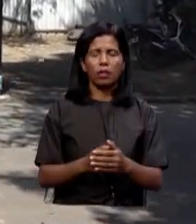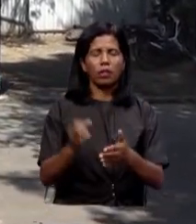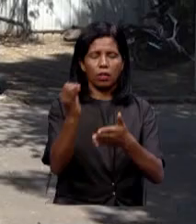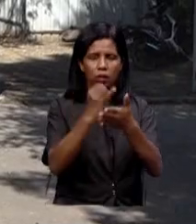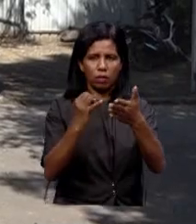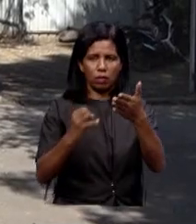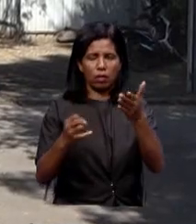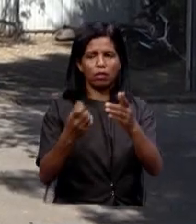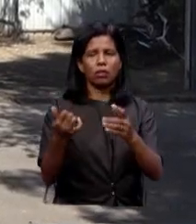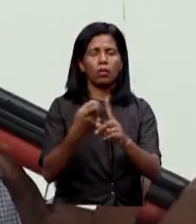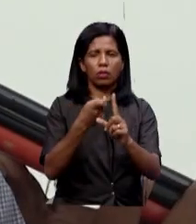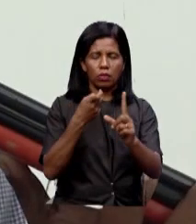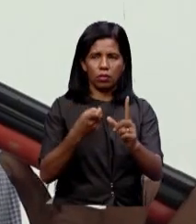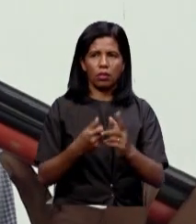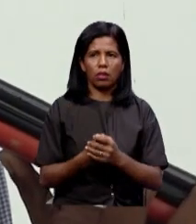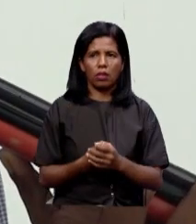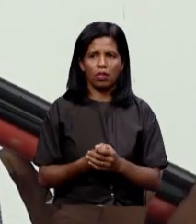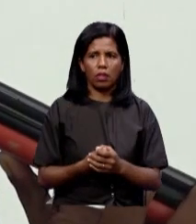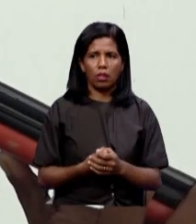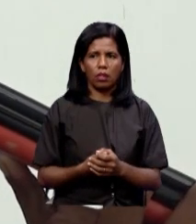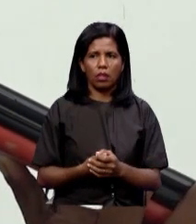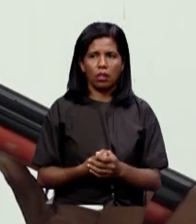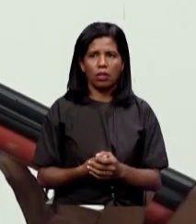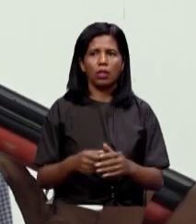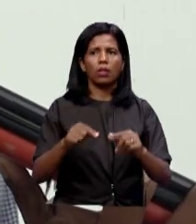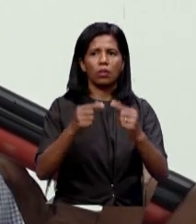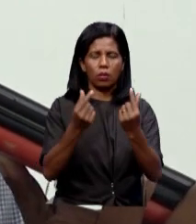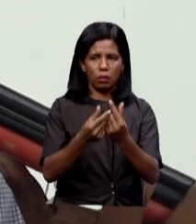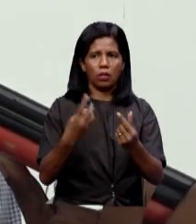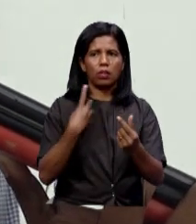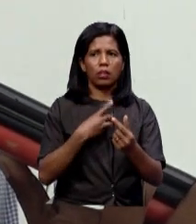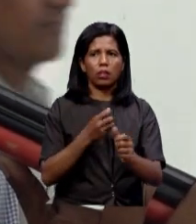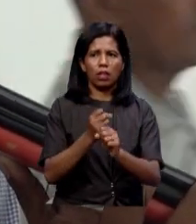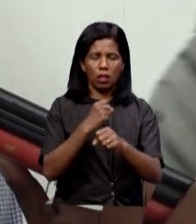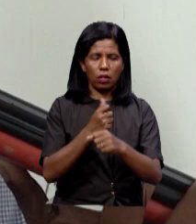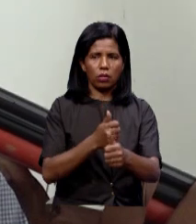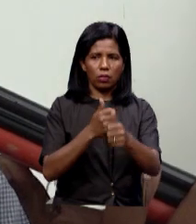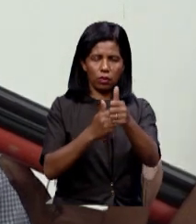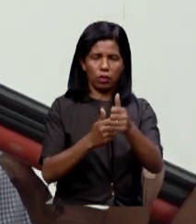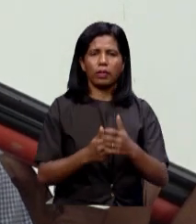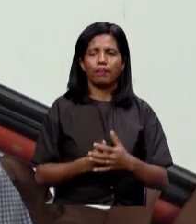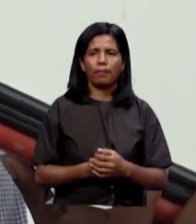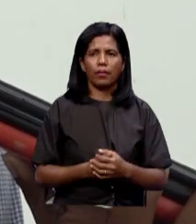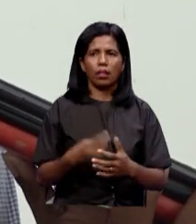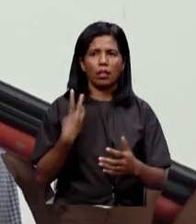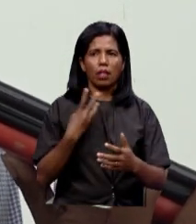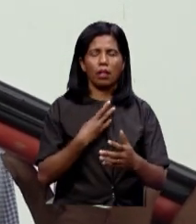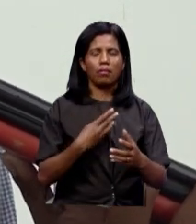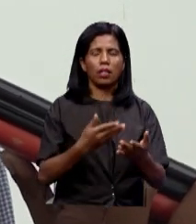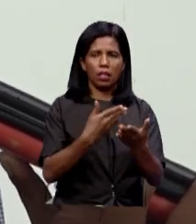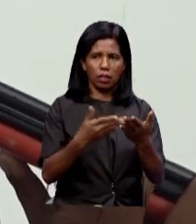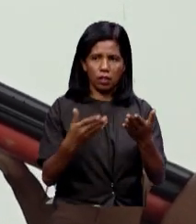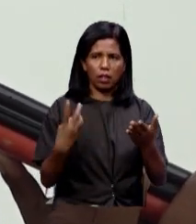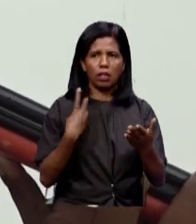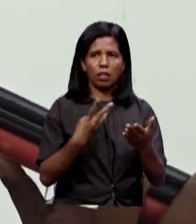hoje cerca equipa residência de forma e tá halo tuir né? Ah, nem material você nega, tá hare